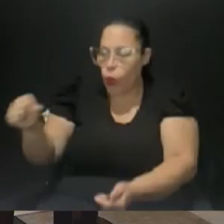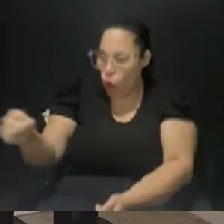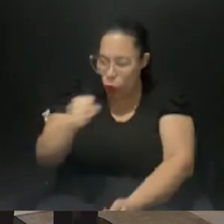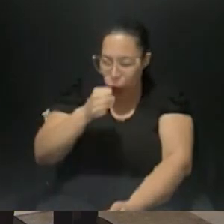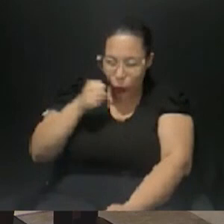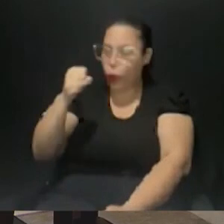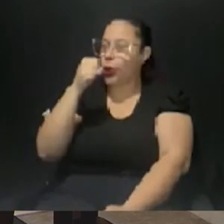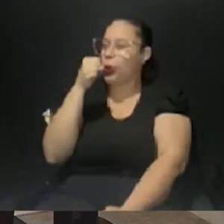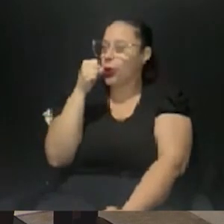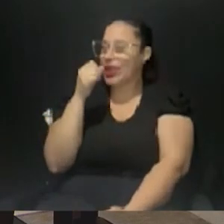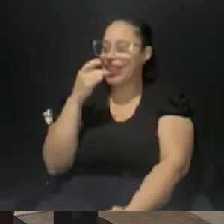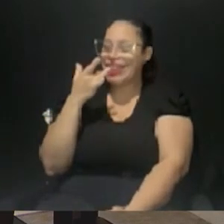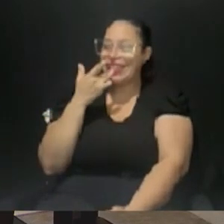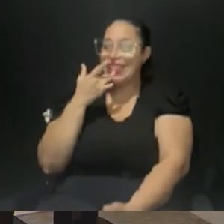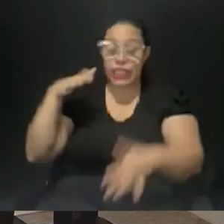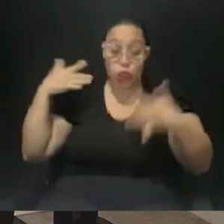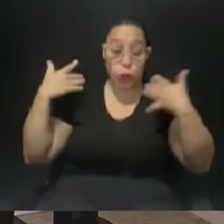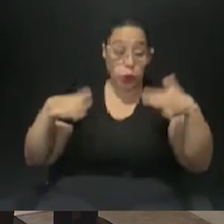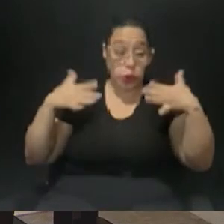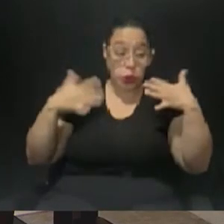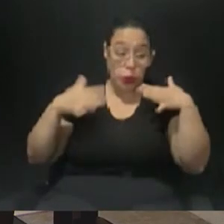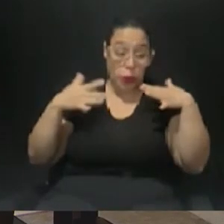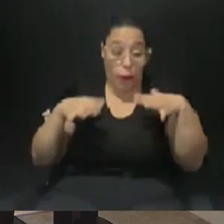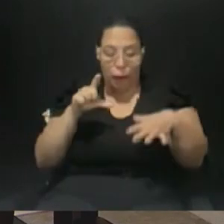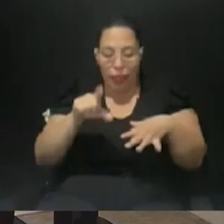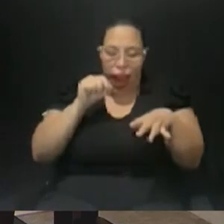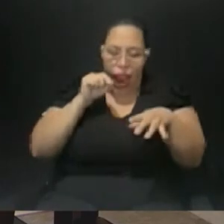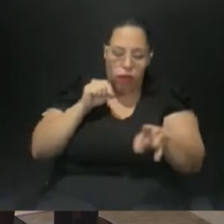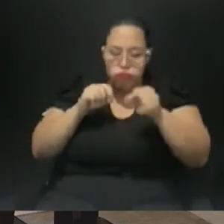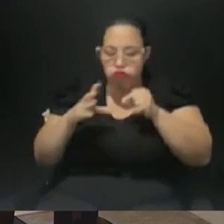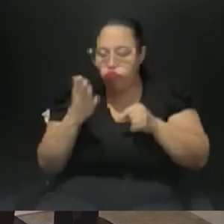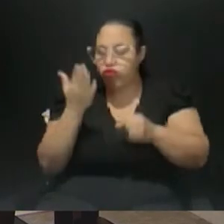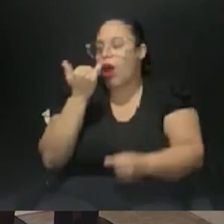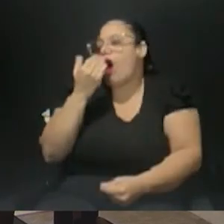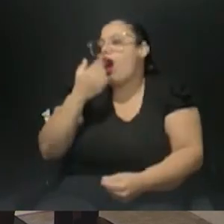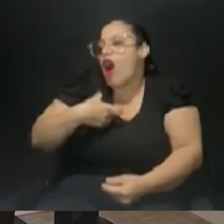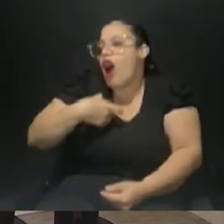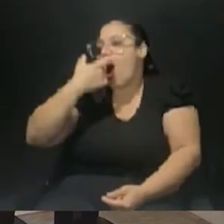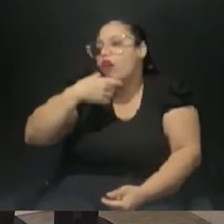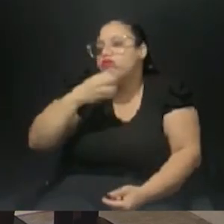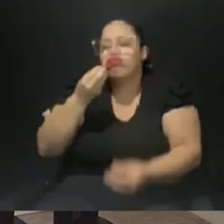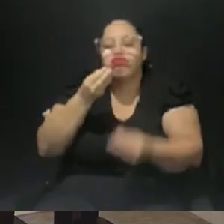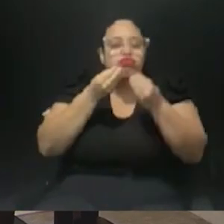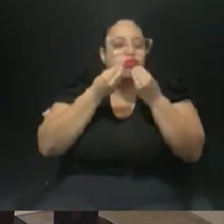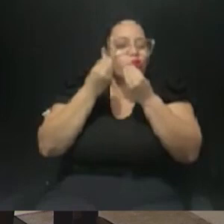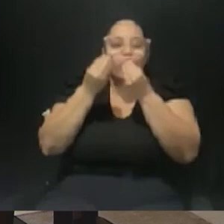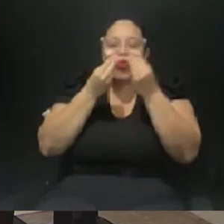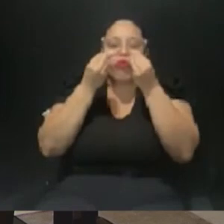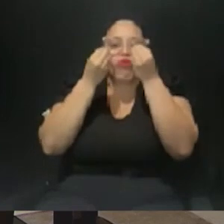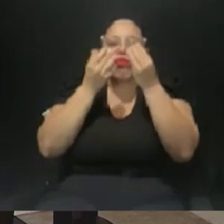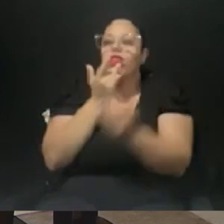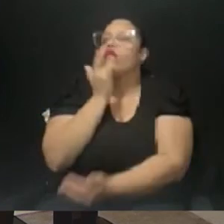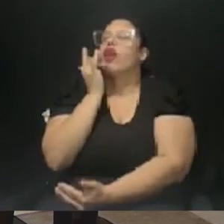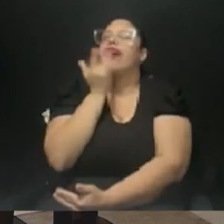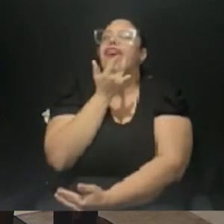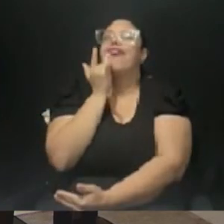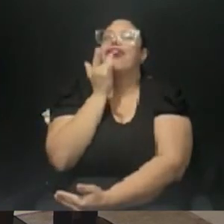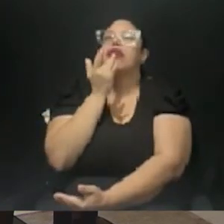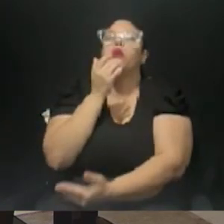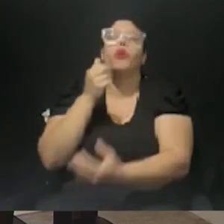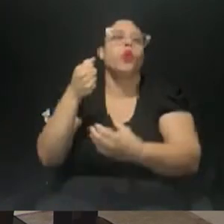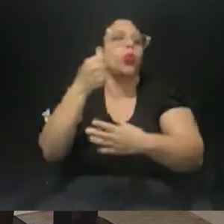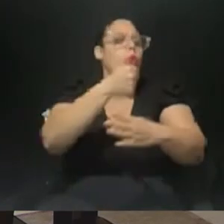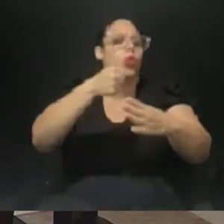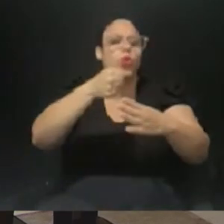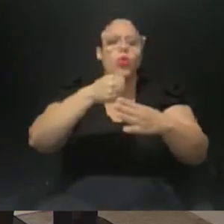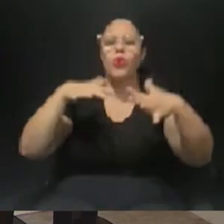petiscos, sanduíches. A qualidade daquilo que é preparado na cozinha, sempre com muito critério,